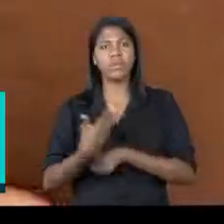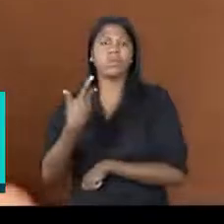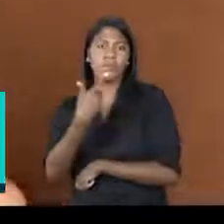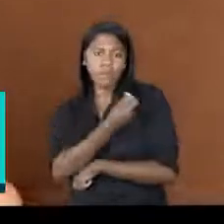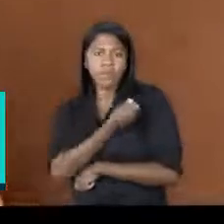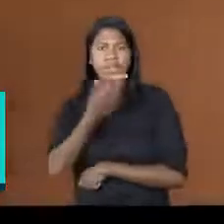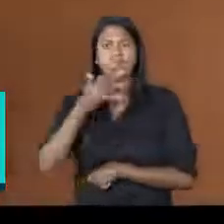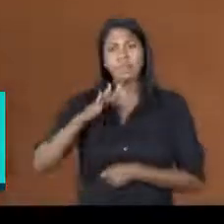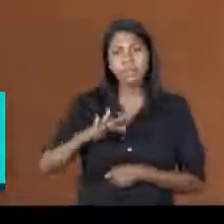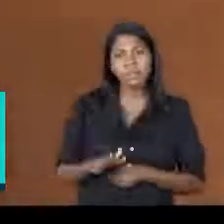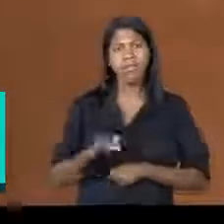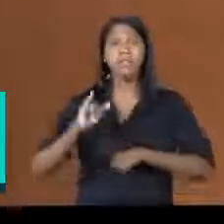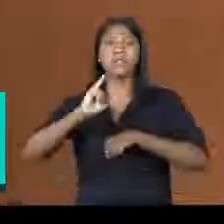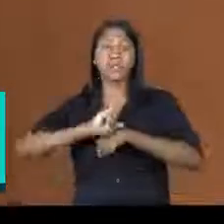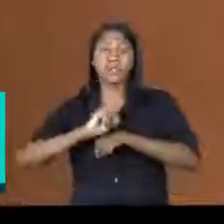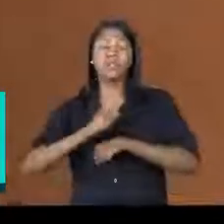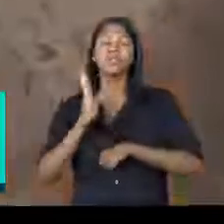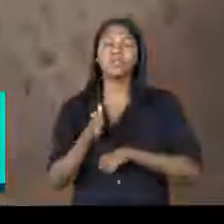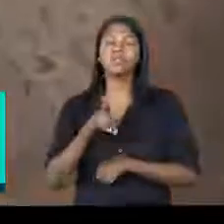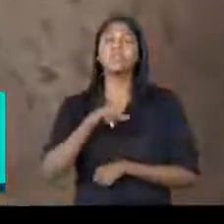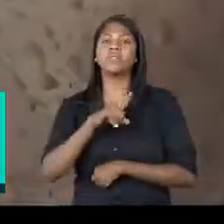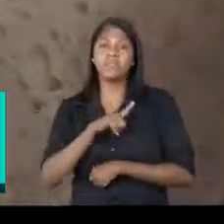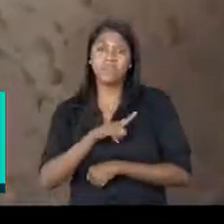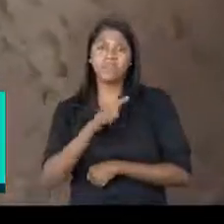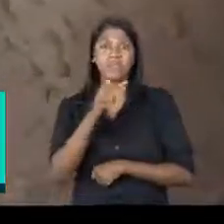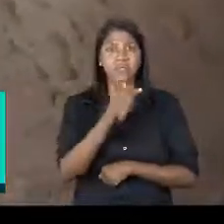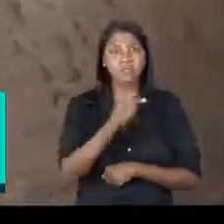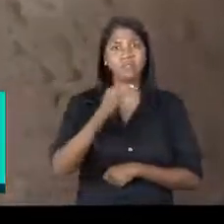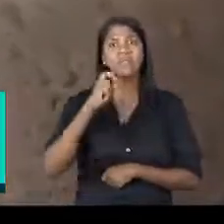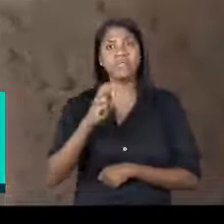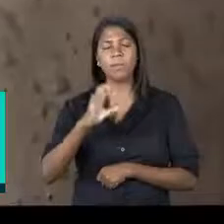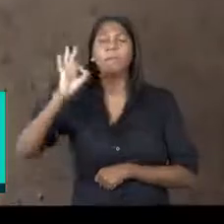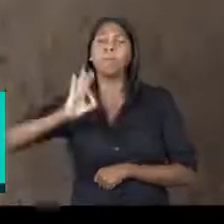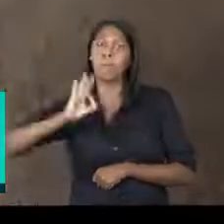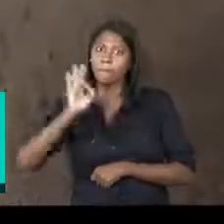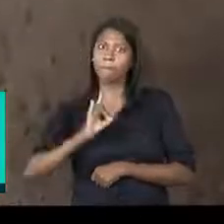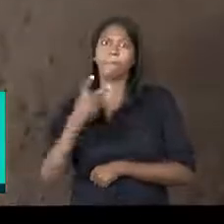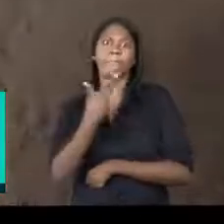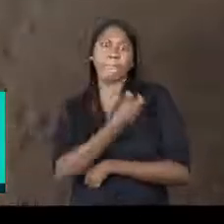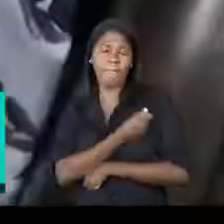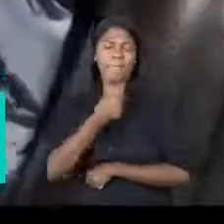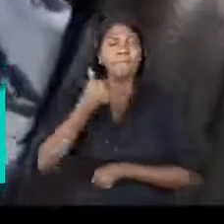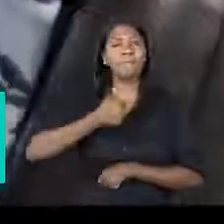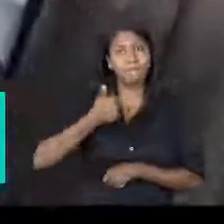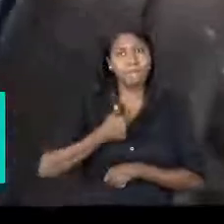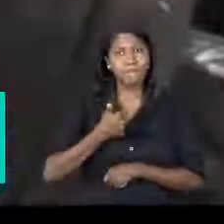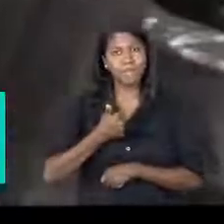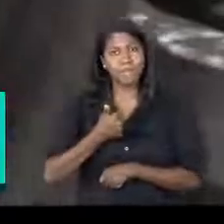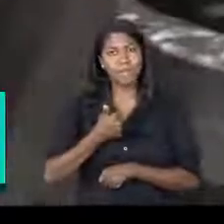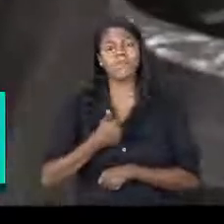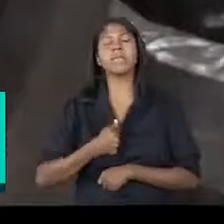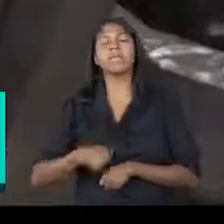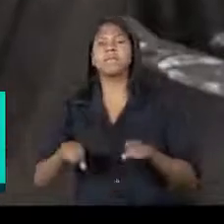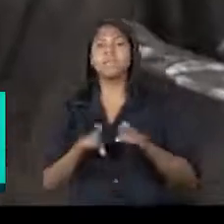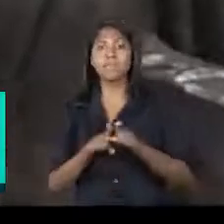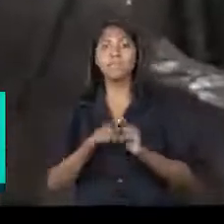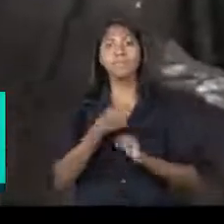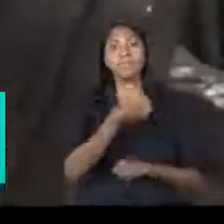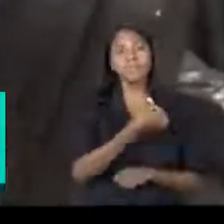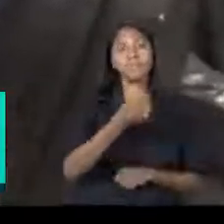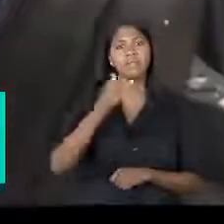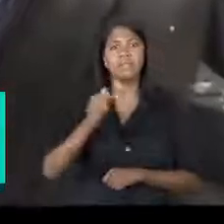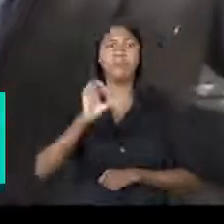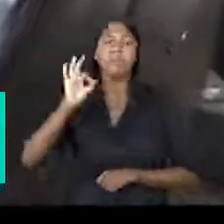imunização infantil, a capital alcançou 75% da população vacinada com a primeira dose e 67% com